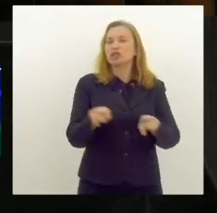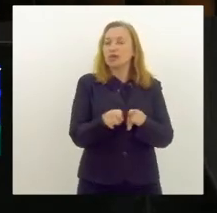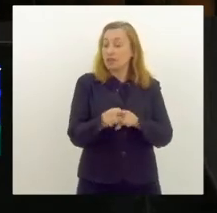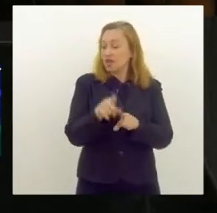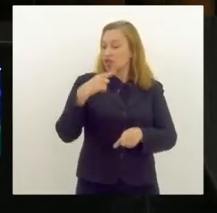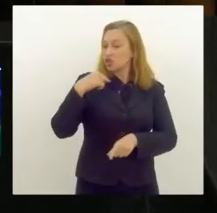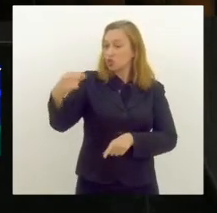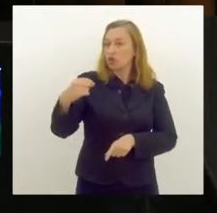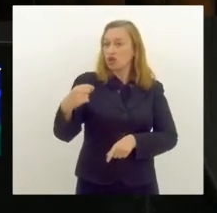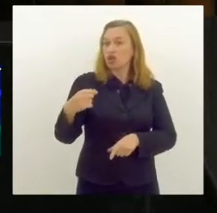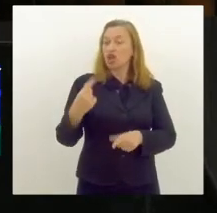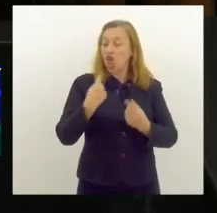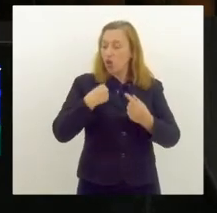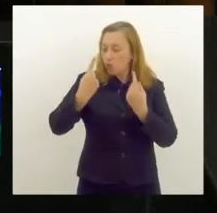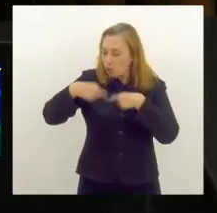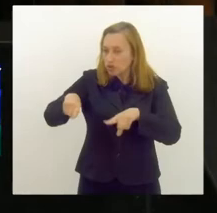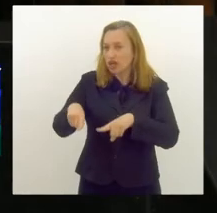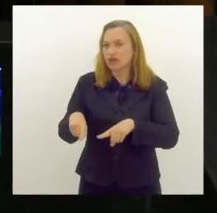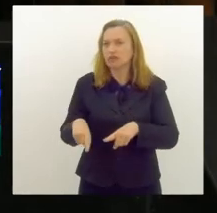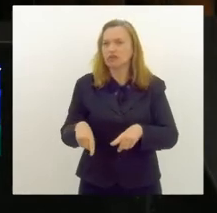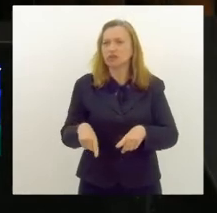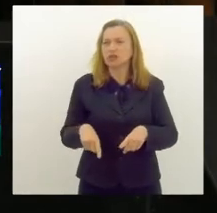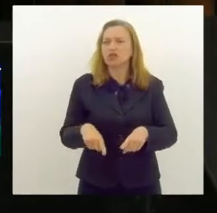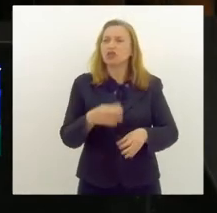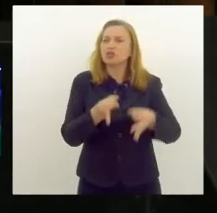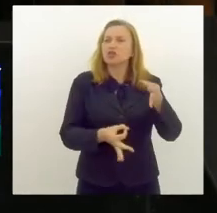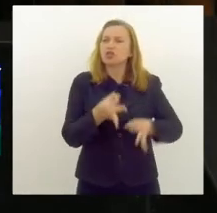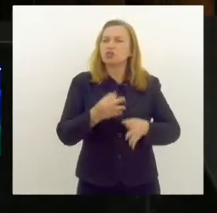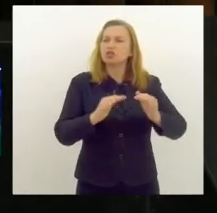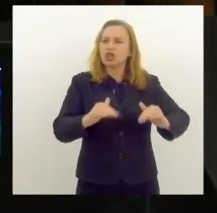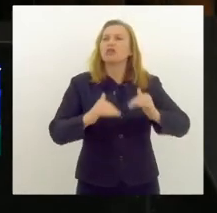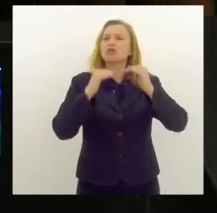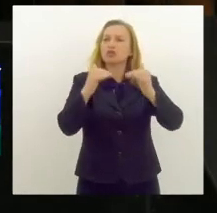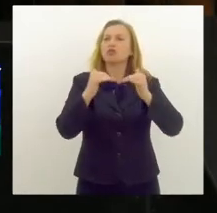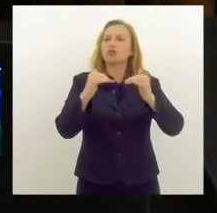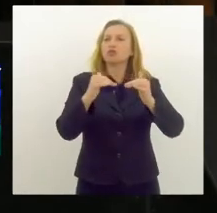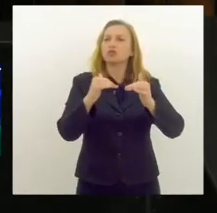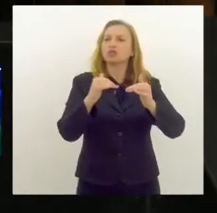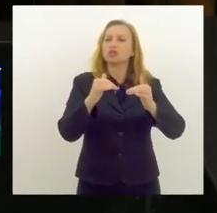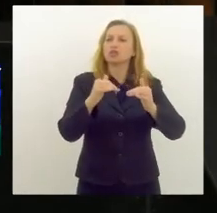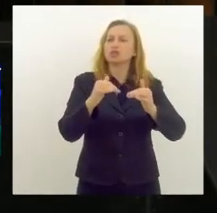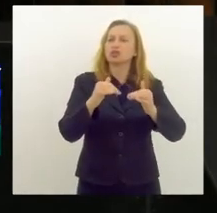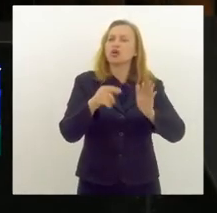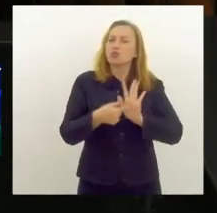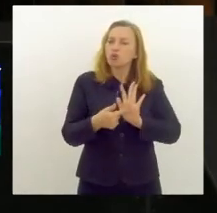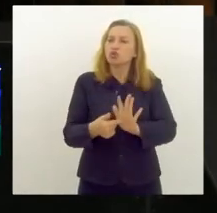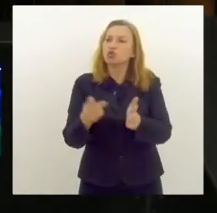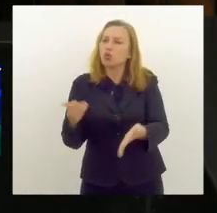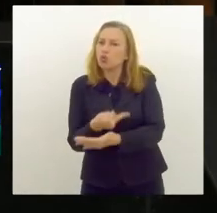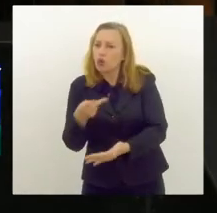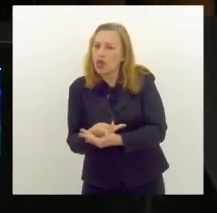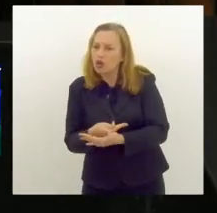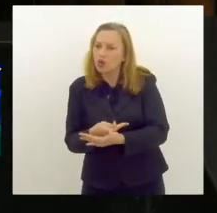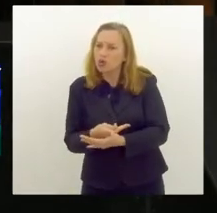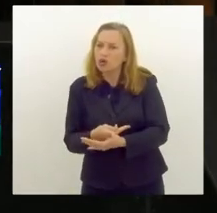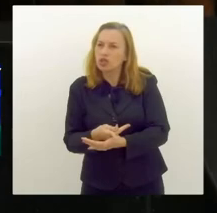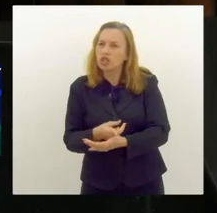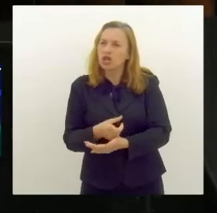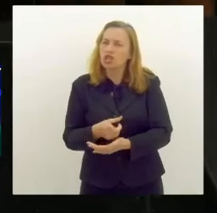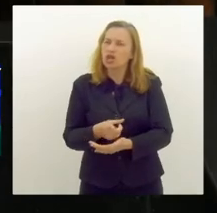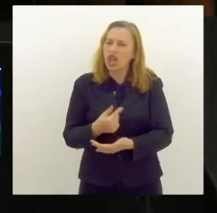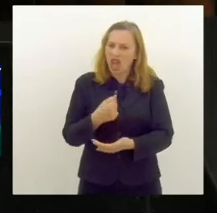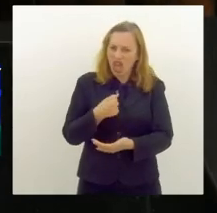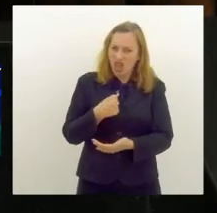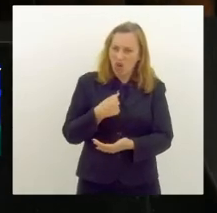eleitores, eu fui contrário. O Tribunal de Contas sinalizou a irregularidade e não me